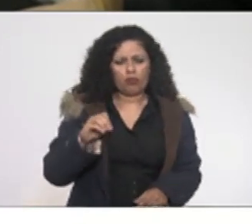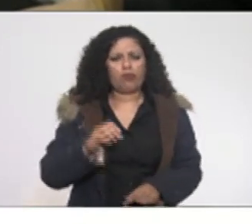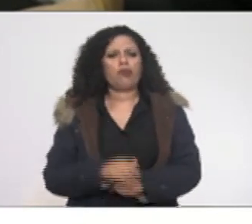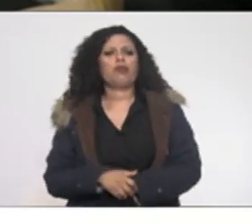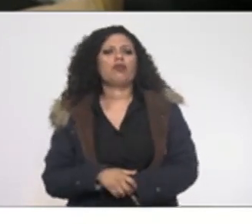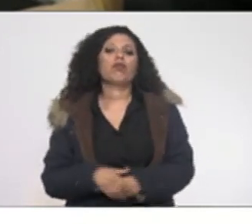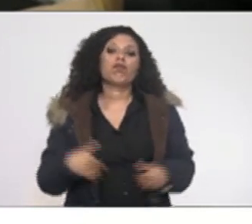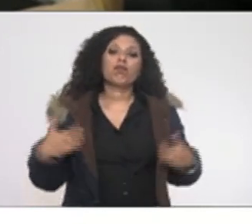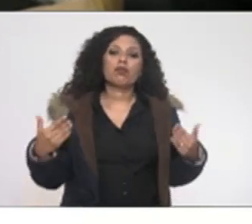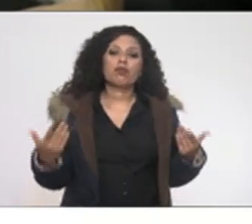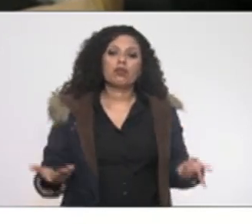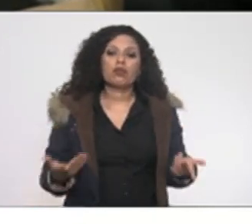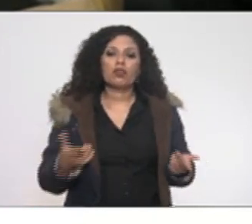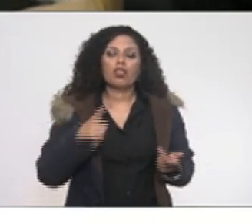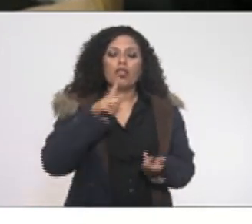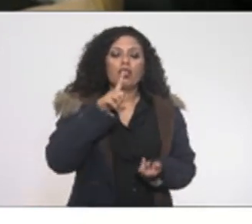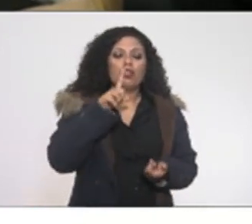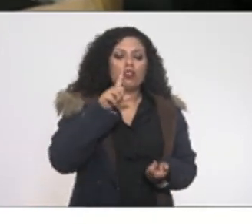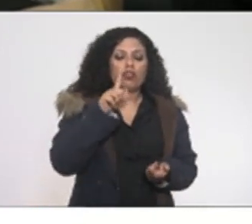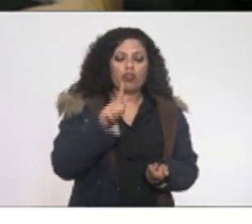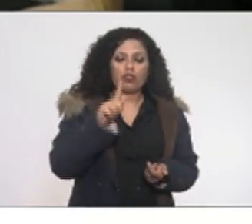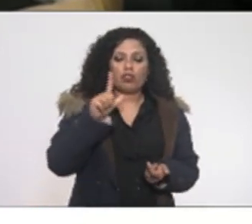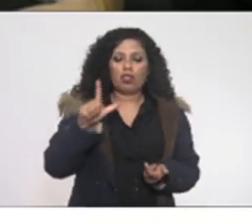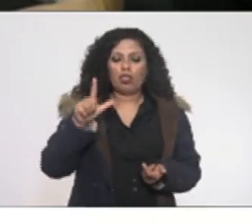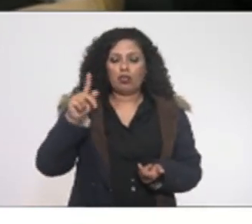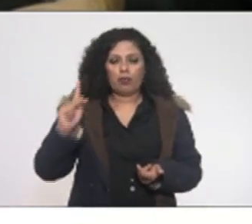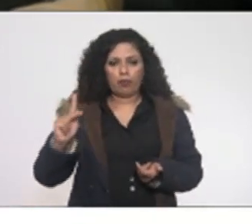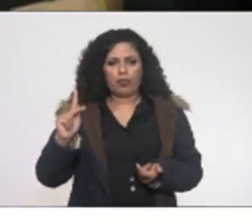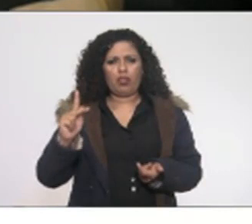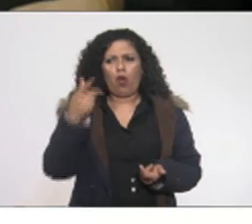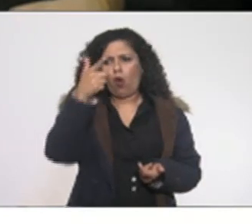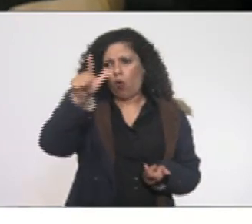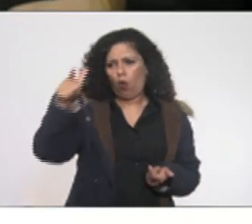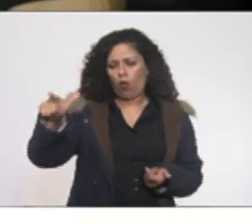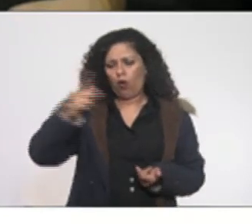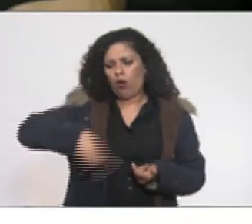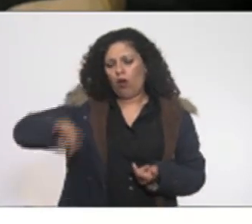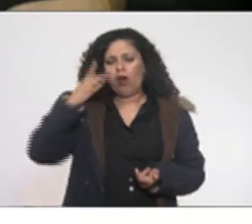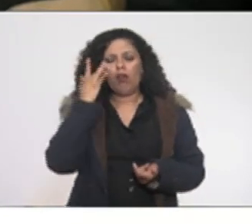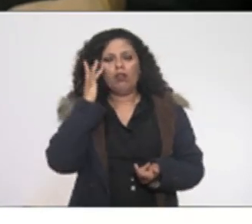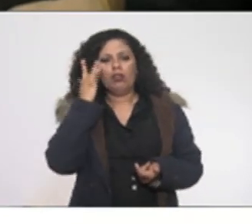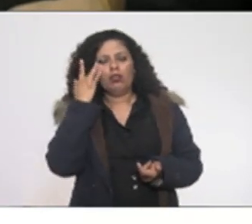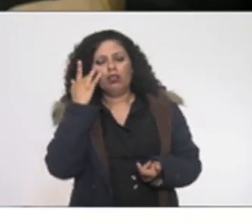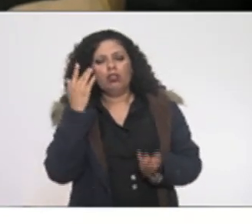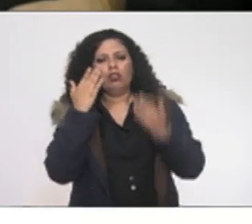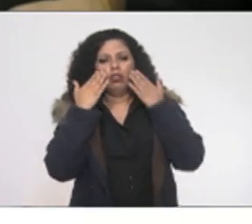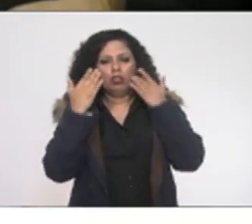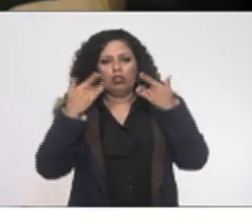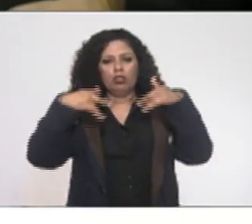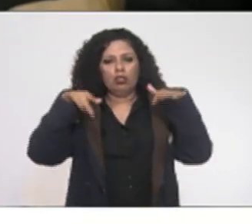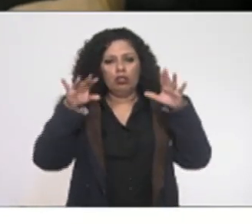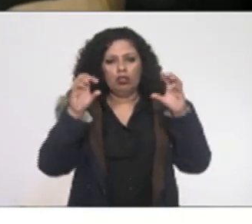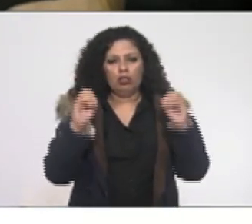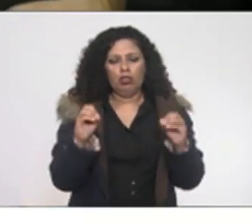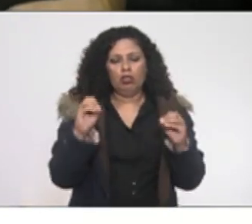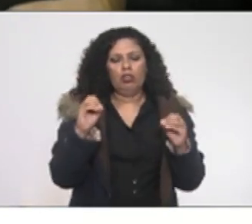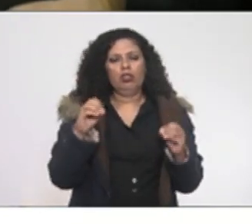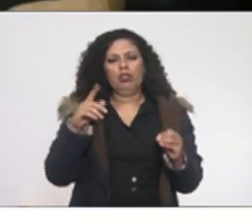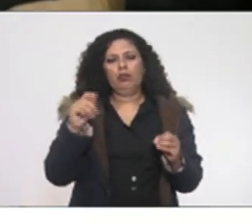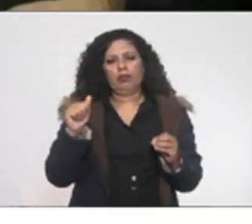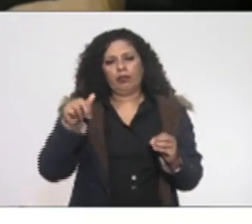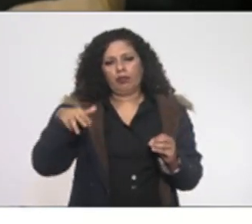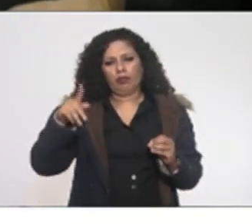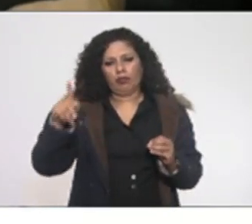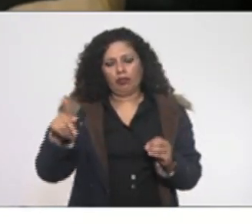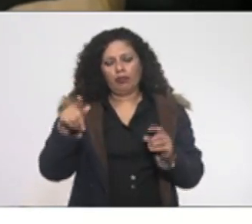gasoso. Então, o GLP e os outros, a gente acha que com a transparência que a ANP está dando, agora a gente teve uma